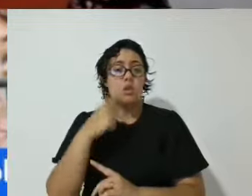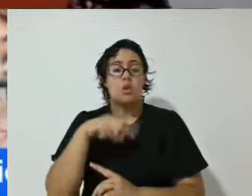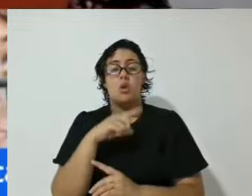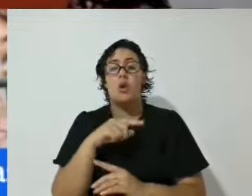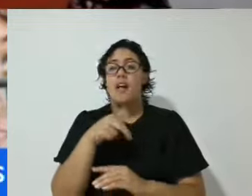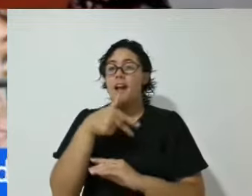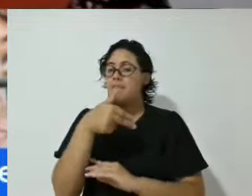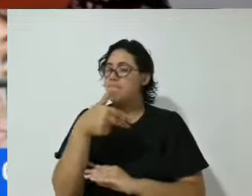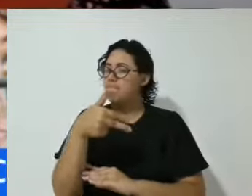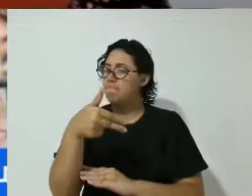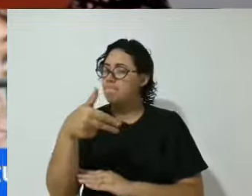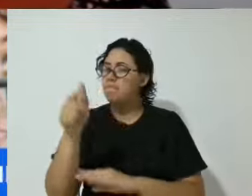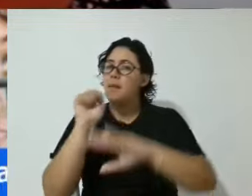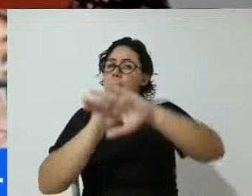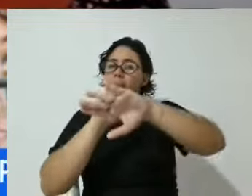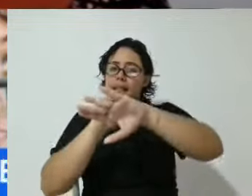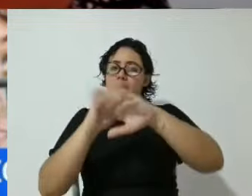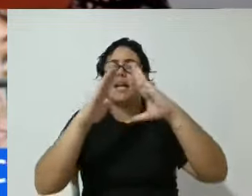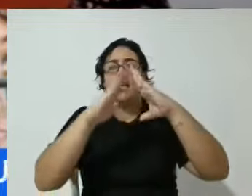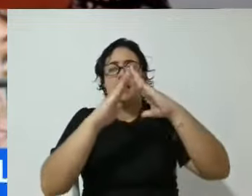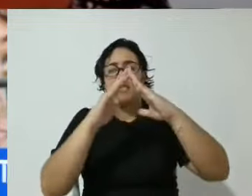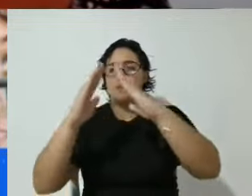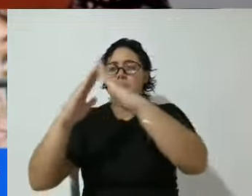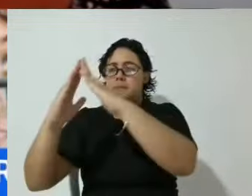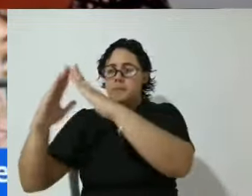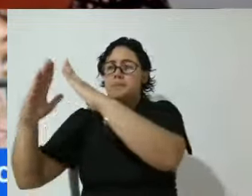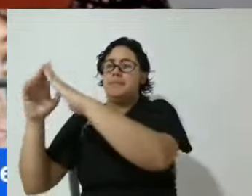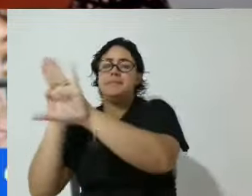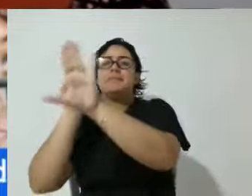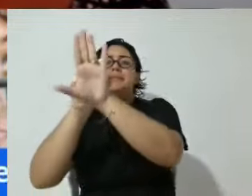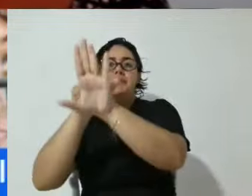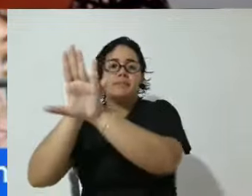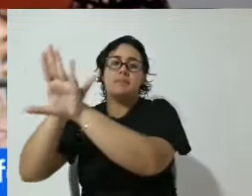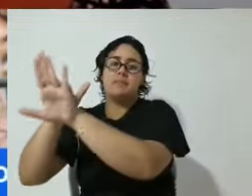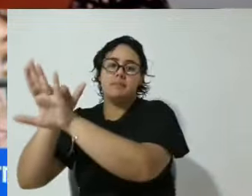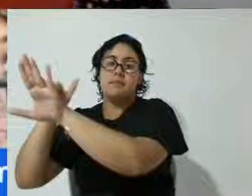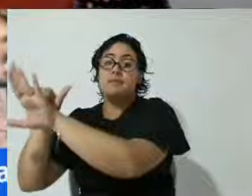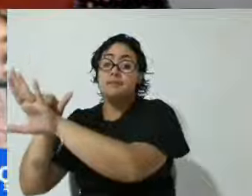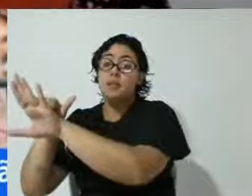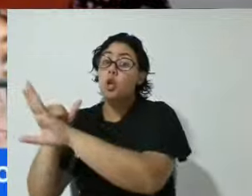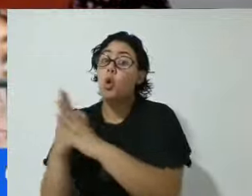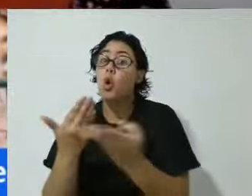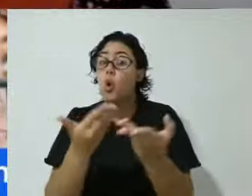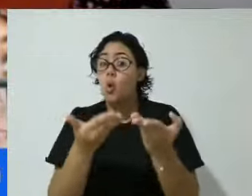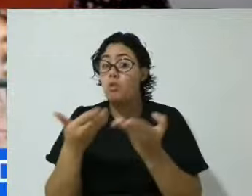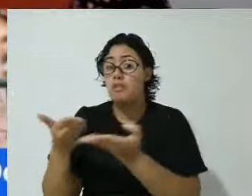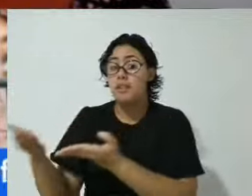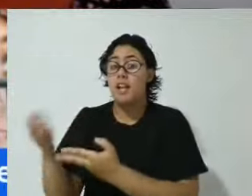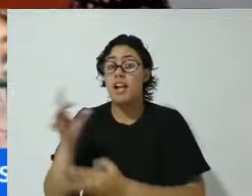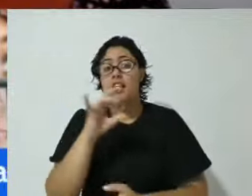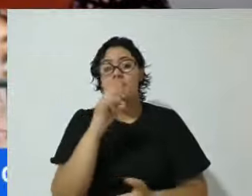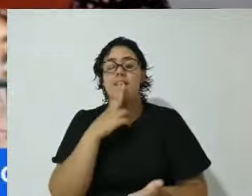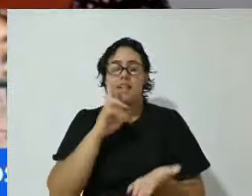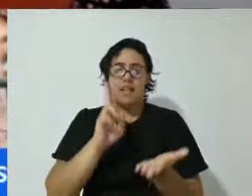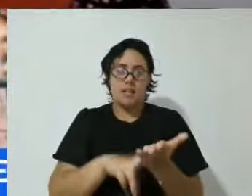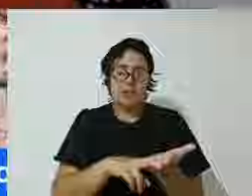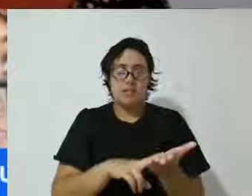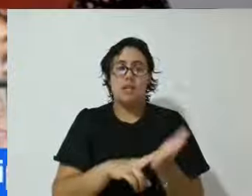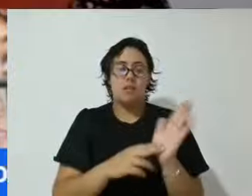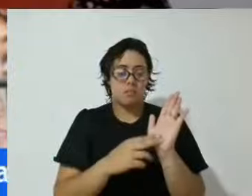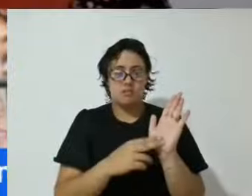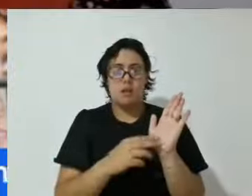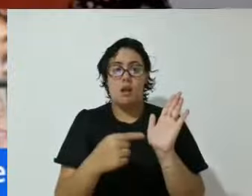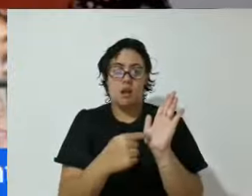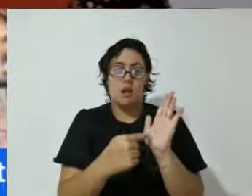de cada morador, assim, nas imediações, e convidava, levava a carta, né, que é uma carta convite do Café